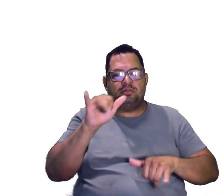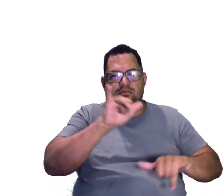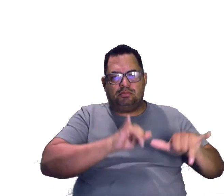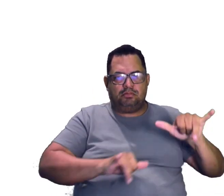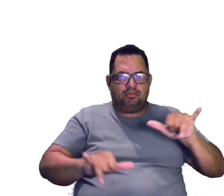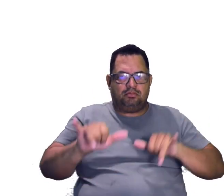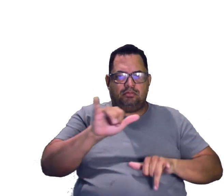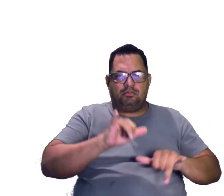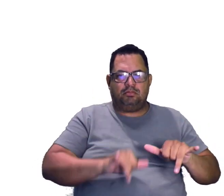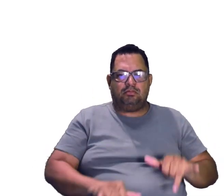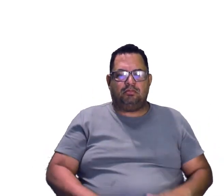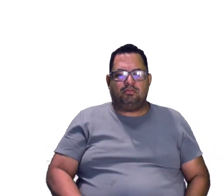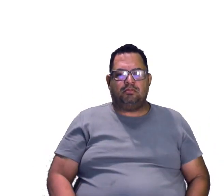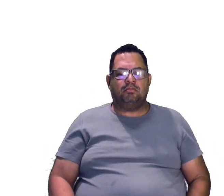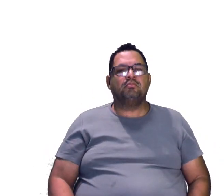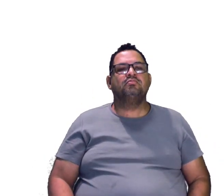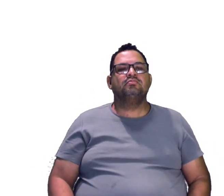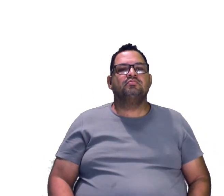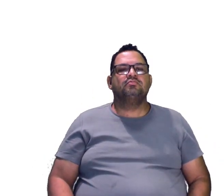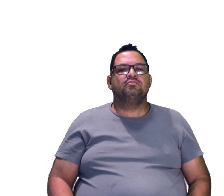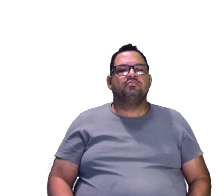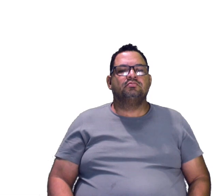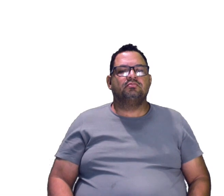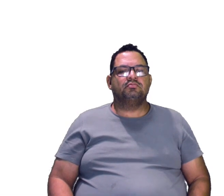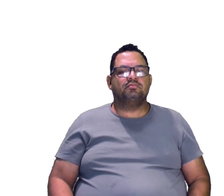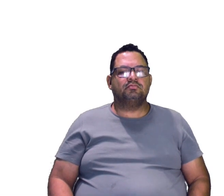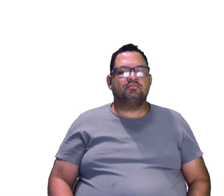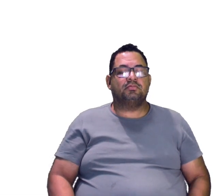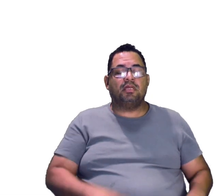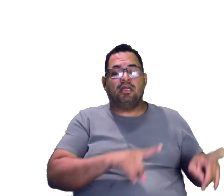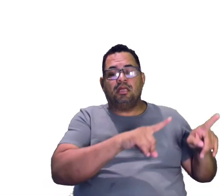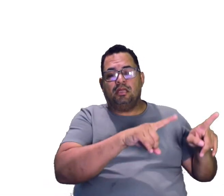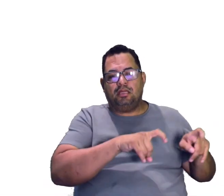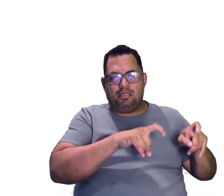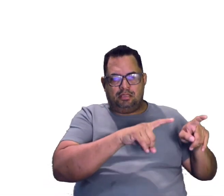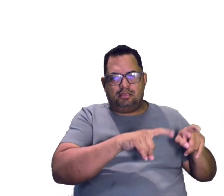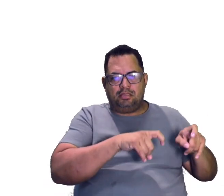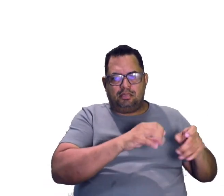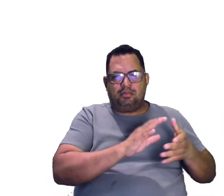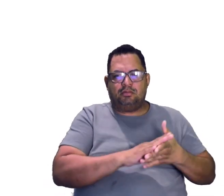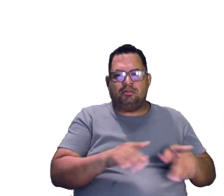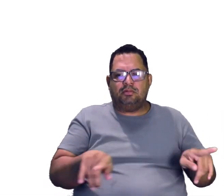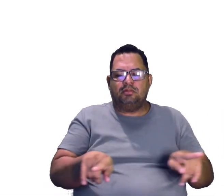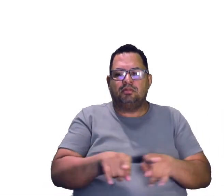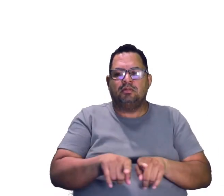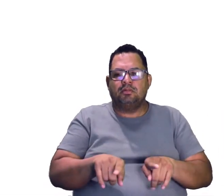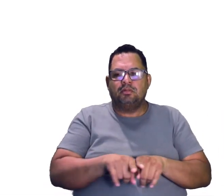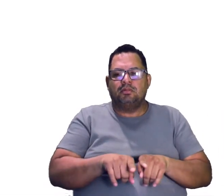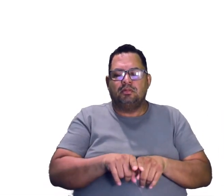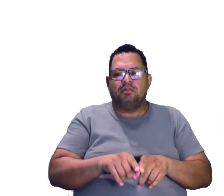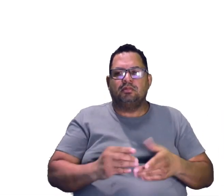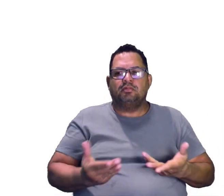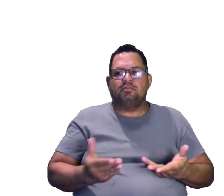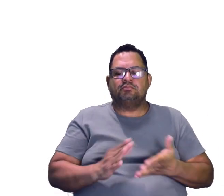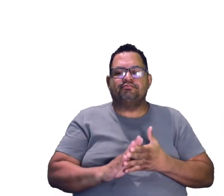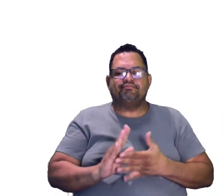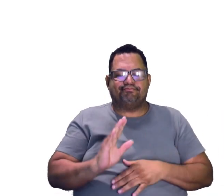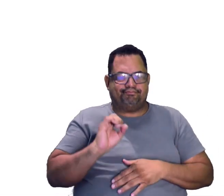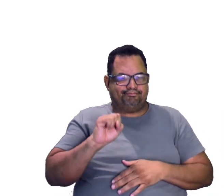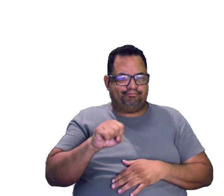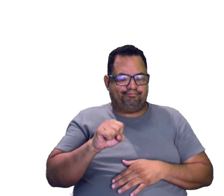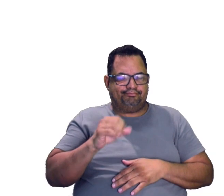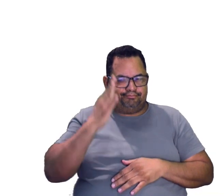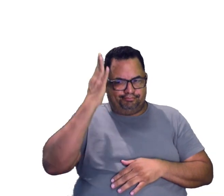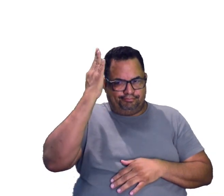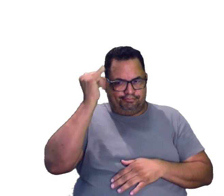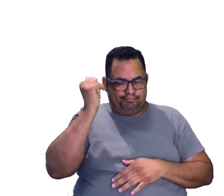medicina não tem como atuar. E na agricultura, hein? Você aí na agricultura, sim, com certeza você deve